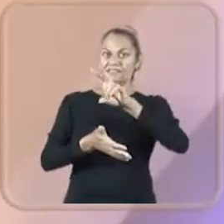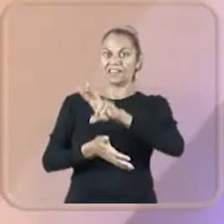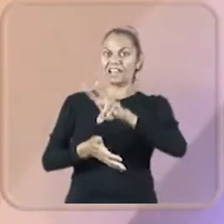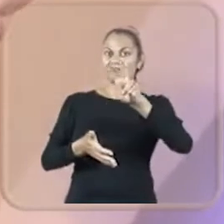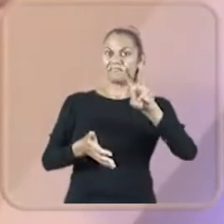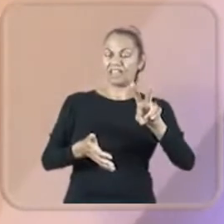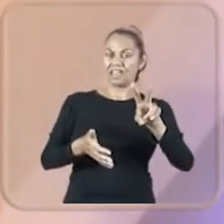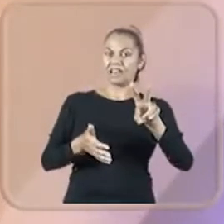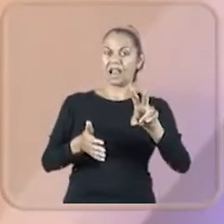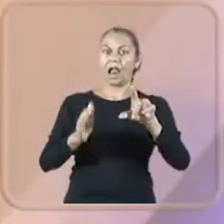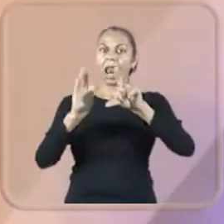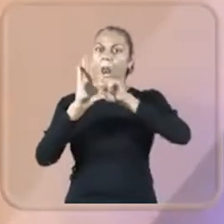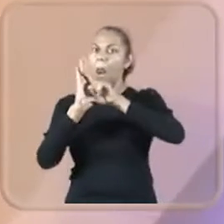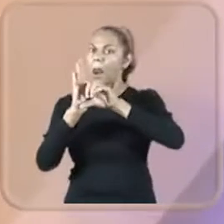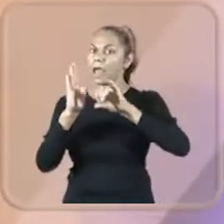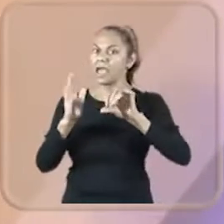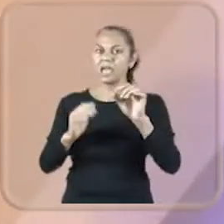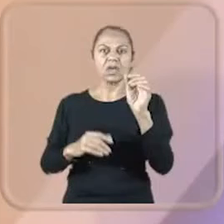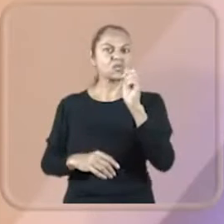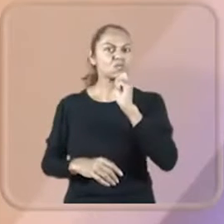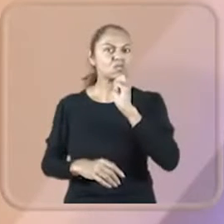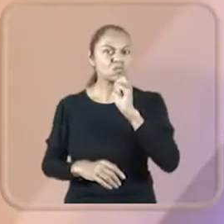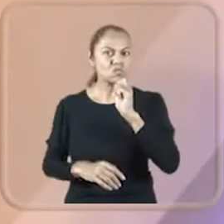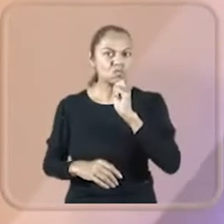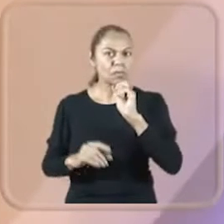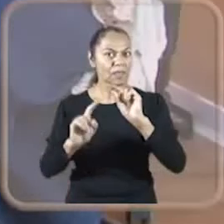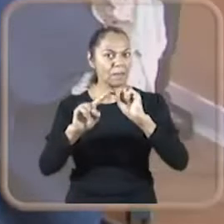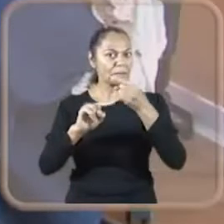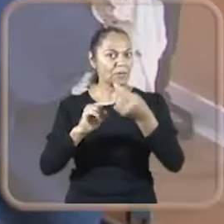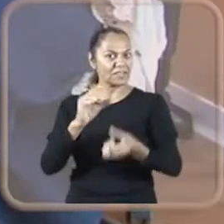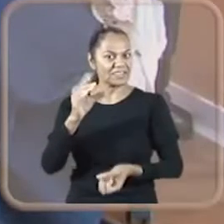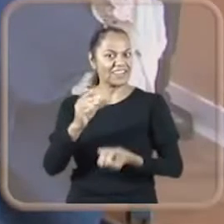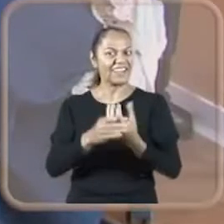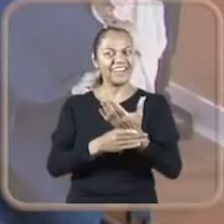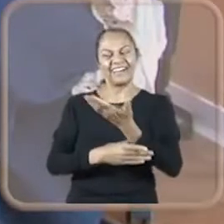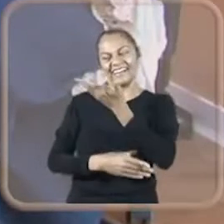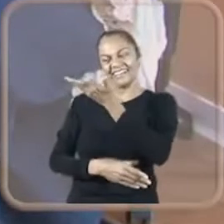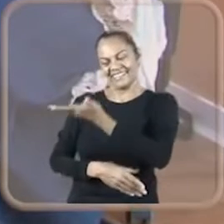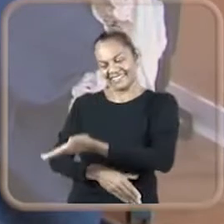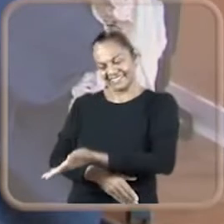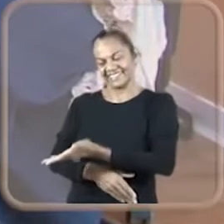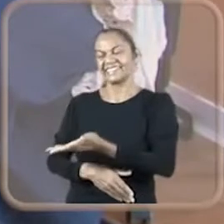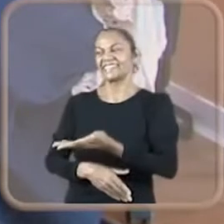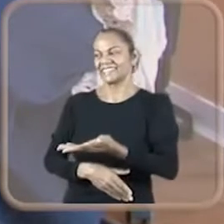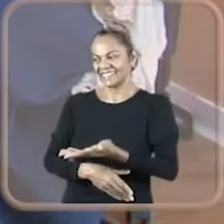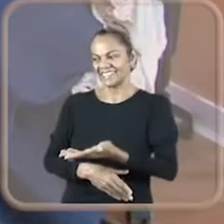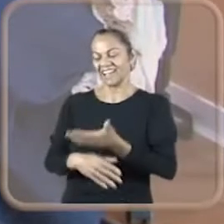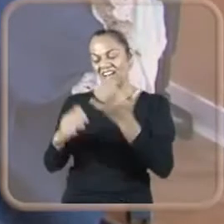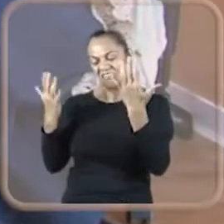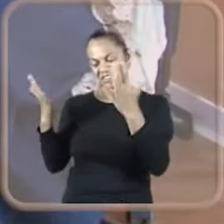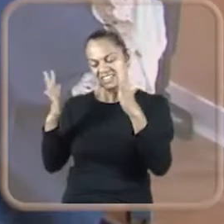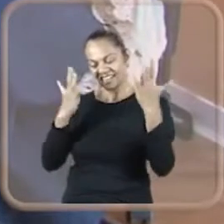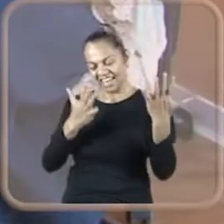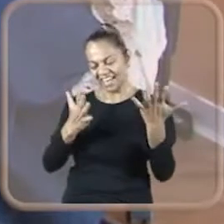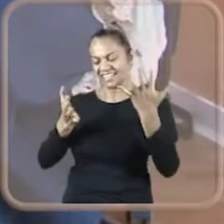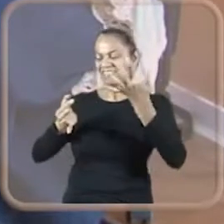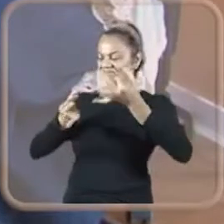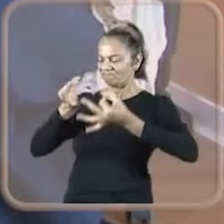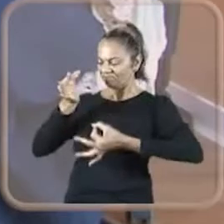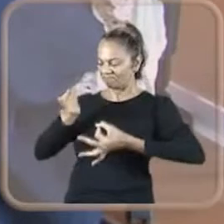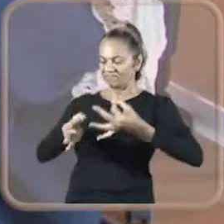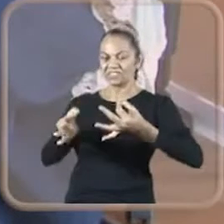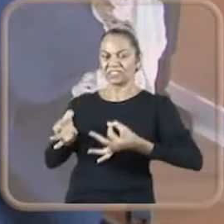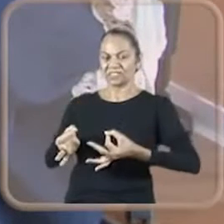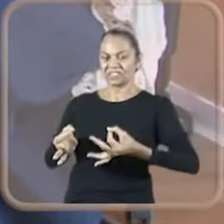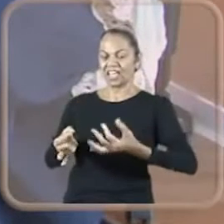Velha, ainda não era lei, né, tornou-se lei depois, né, mas leva o nome da senhora, que é uma